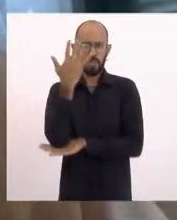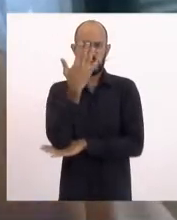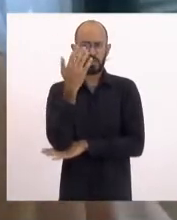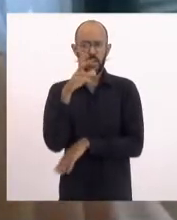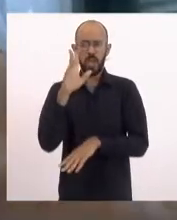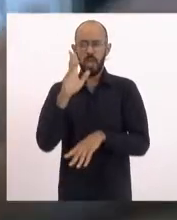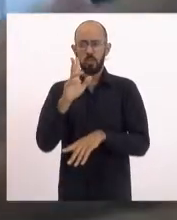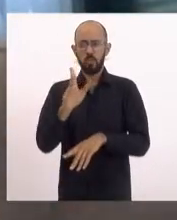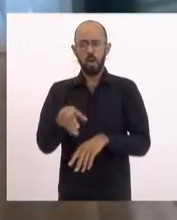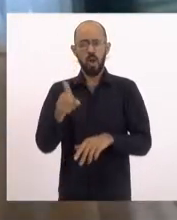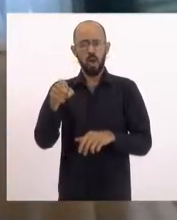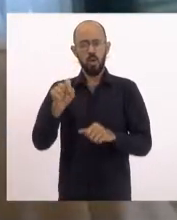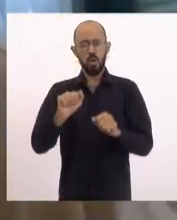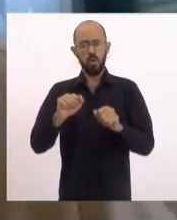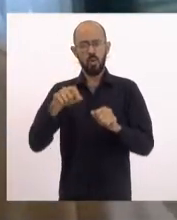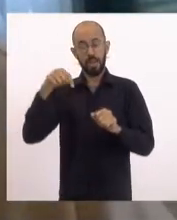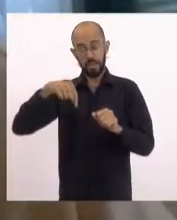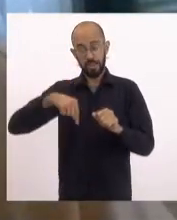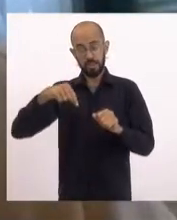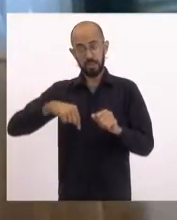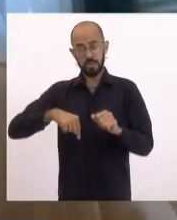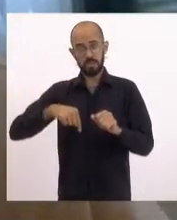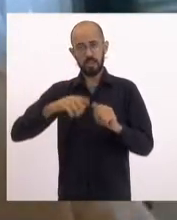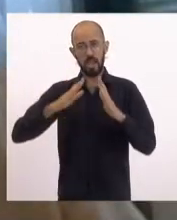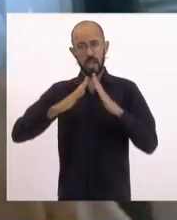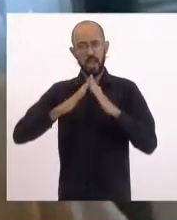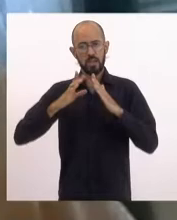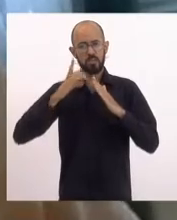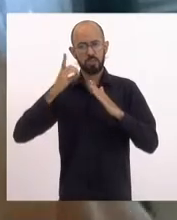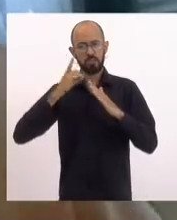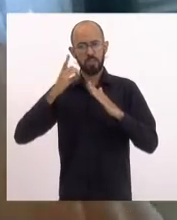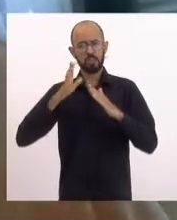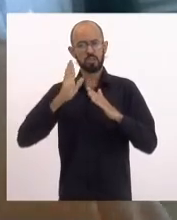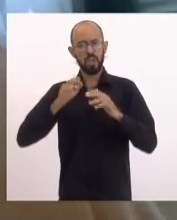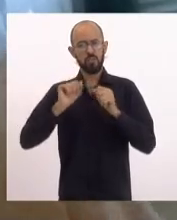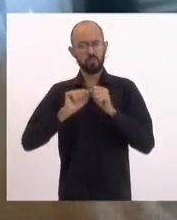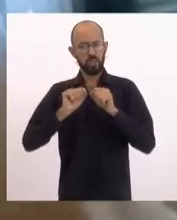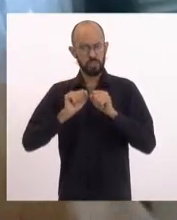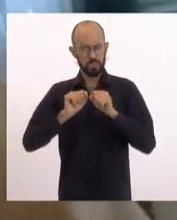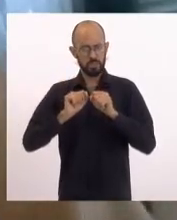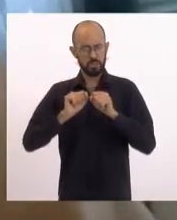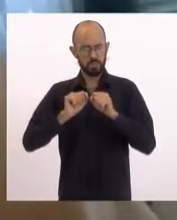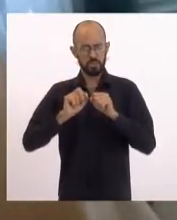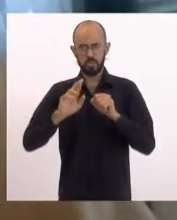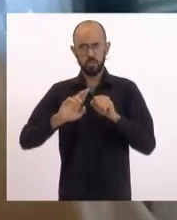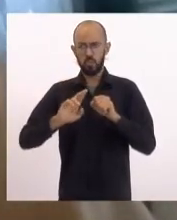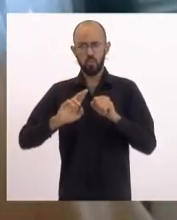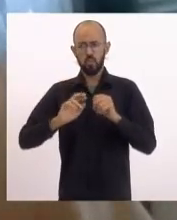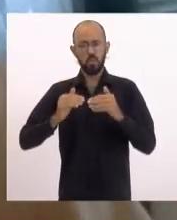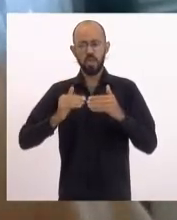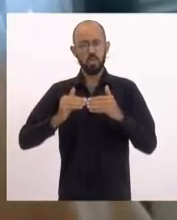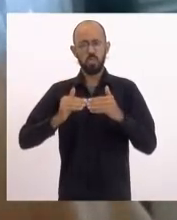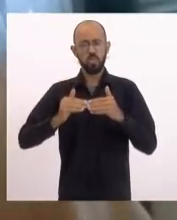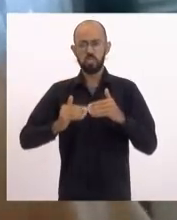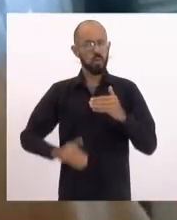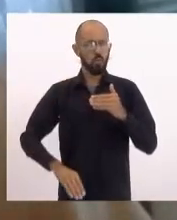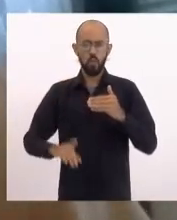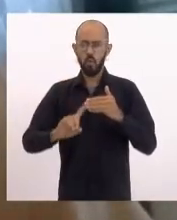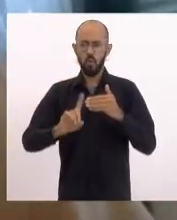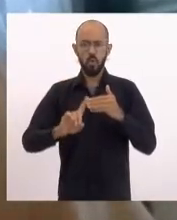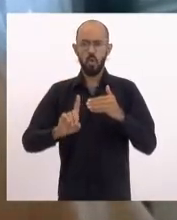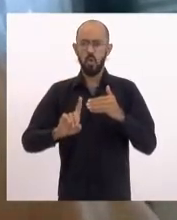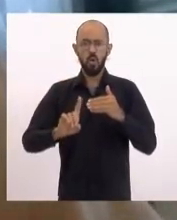essa Assembleia já fez para a área de segurança pública. Isso não contraria o regime de recuperação